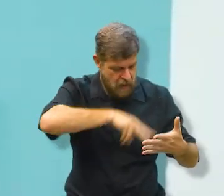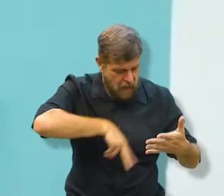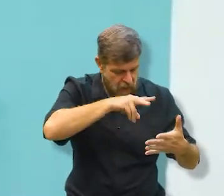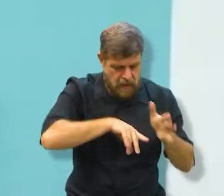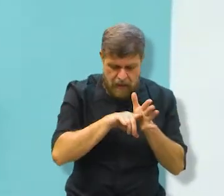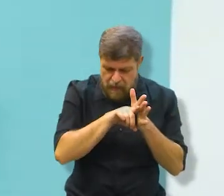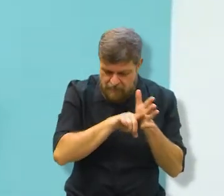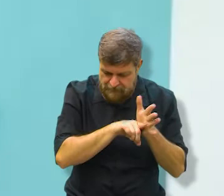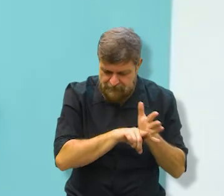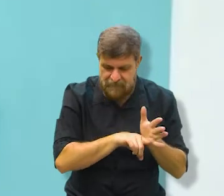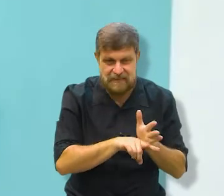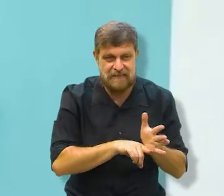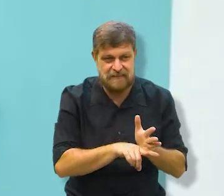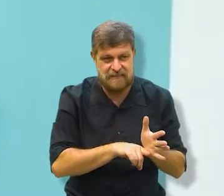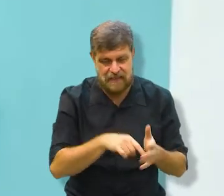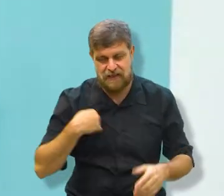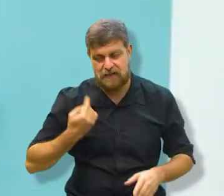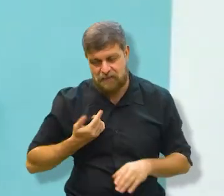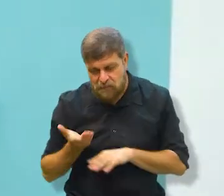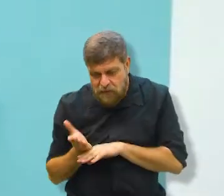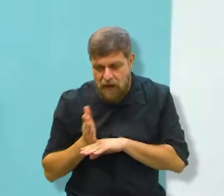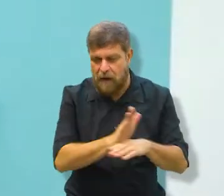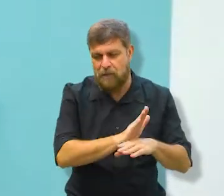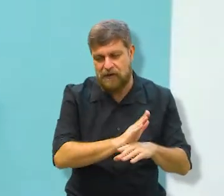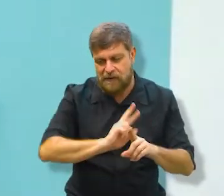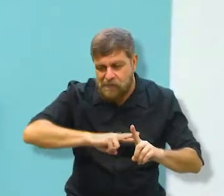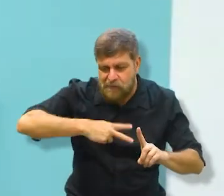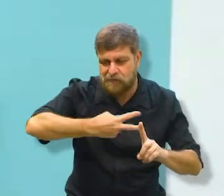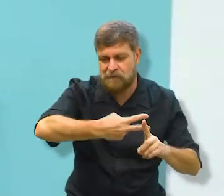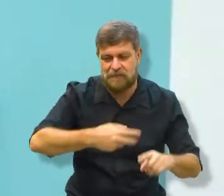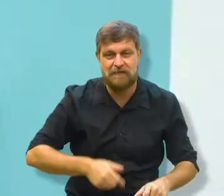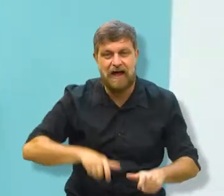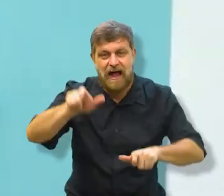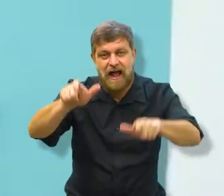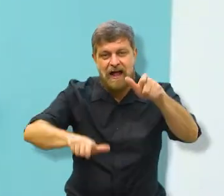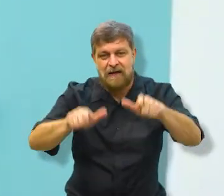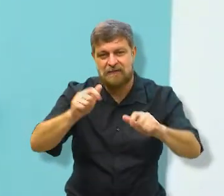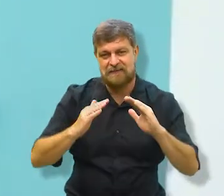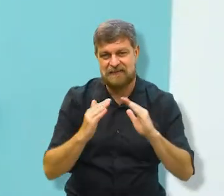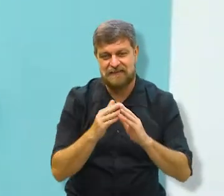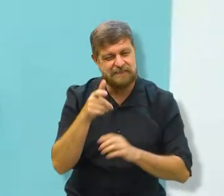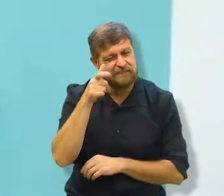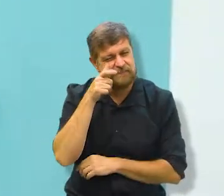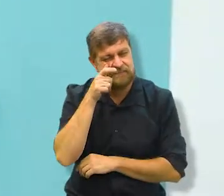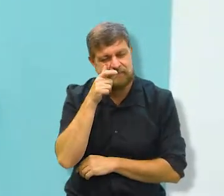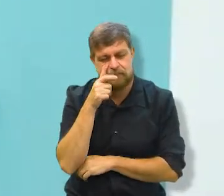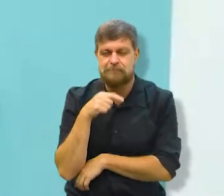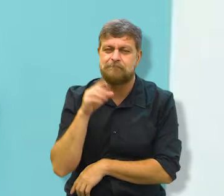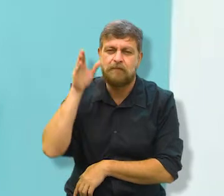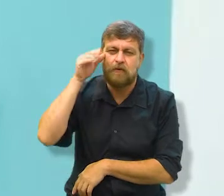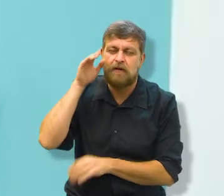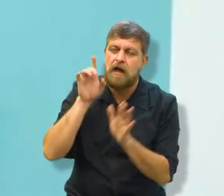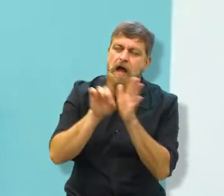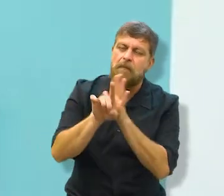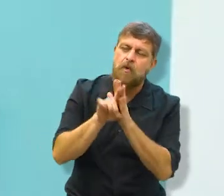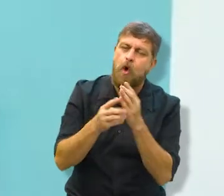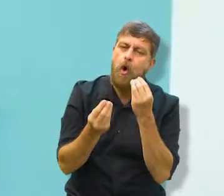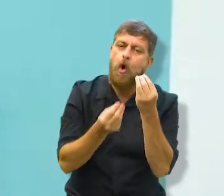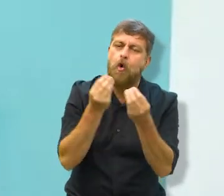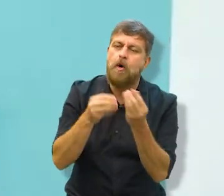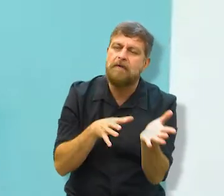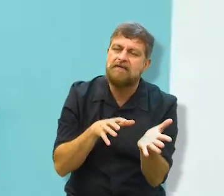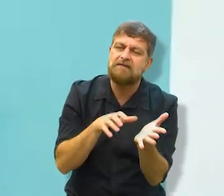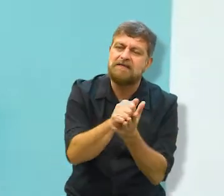guardar, consultar. Então, vai Que ser legal. bem, bem bacana. Bom, aí o pessoal que está em casa certamente está perguntando, mas e aí, cara, como que faz